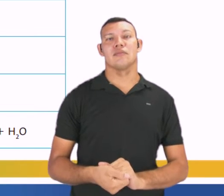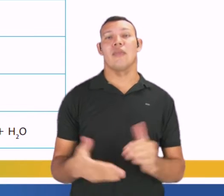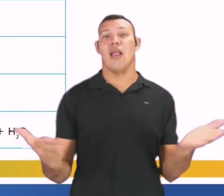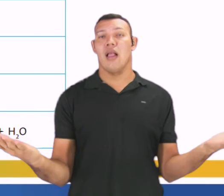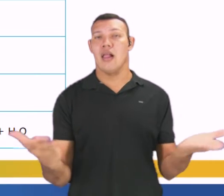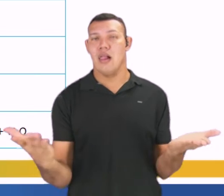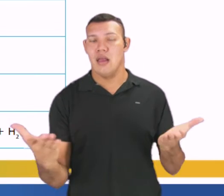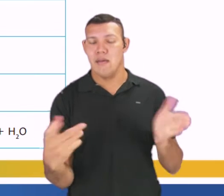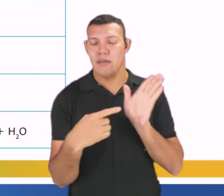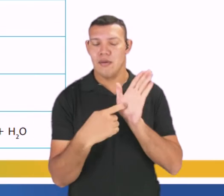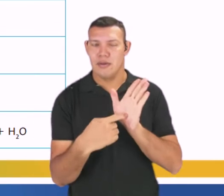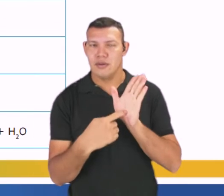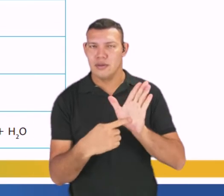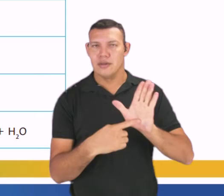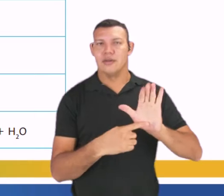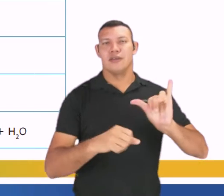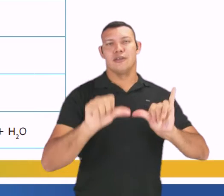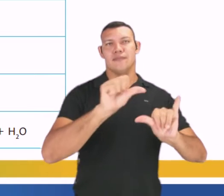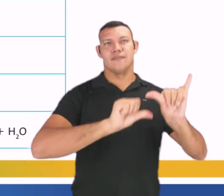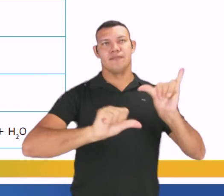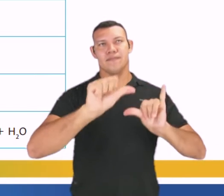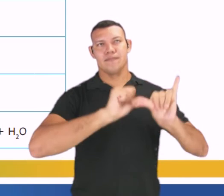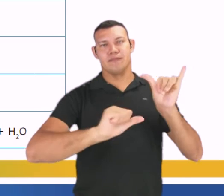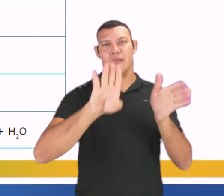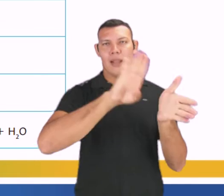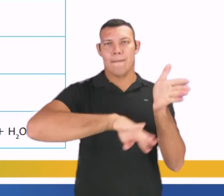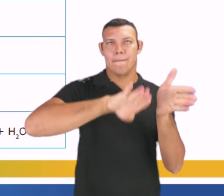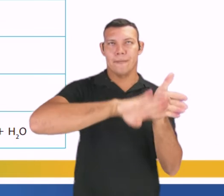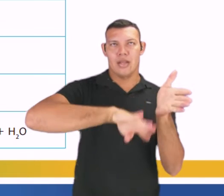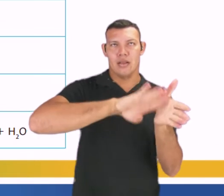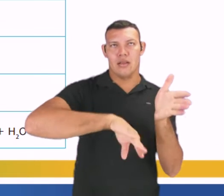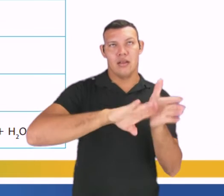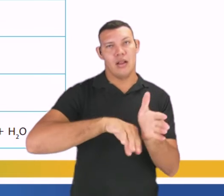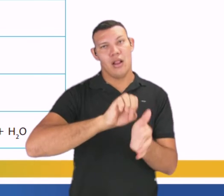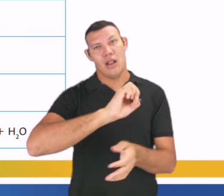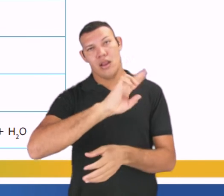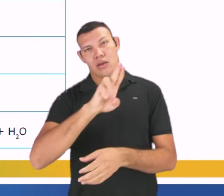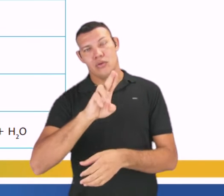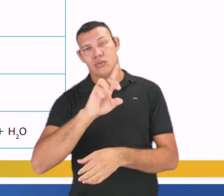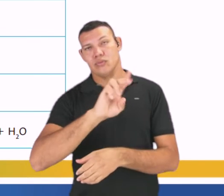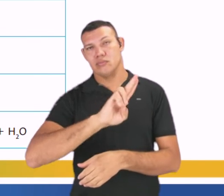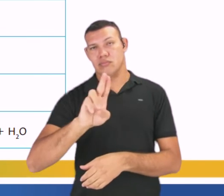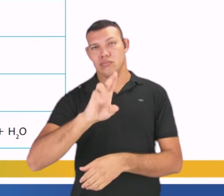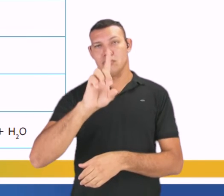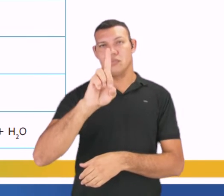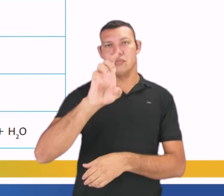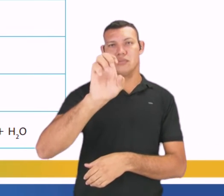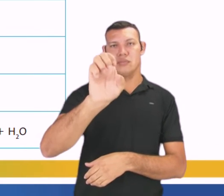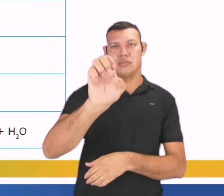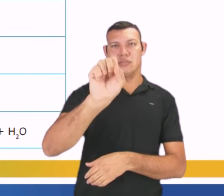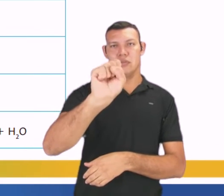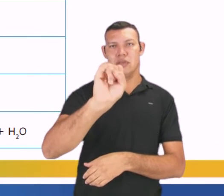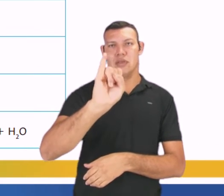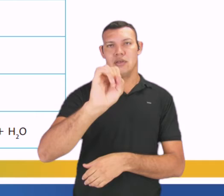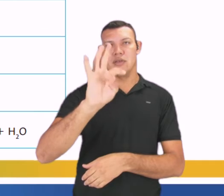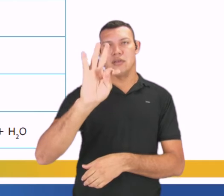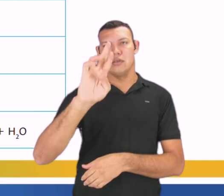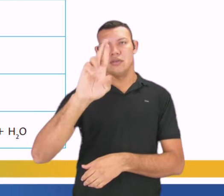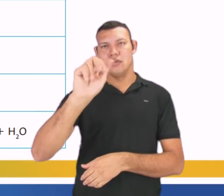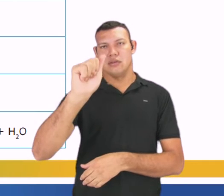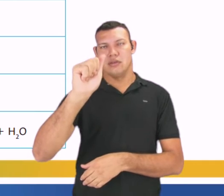Reações de eliminação ou desidratação. Bem como você sabe, é a formação de ligação dupla ou